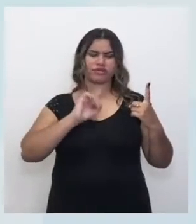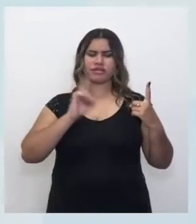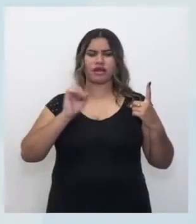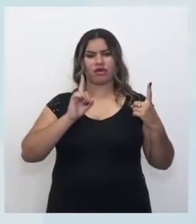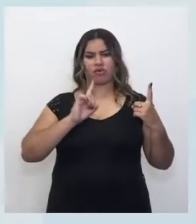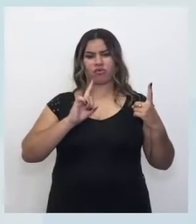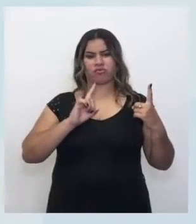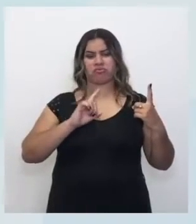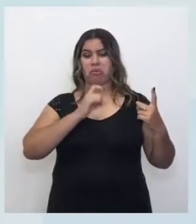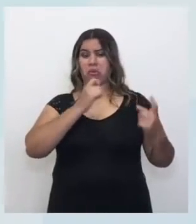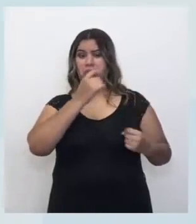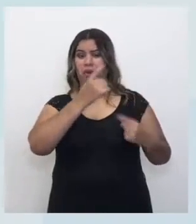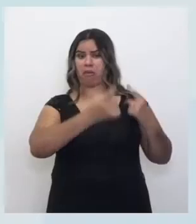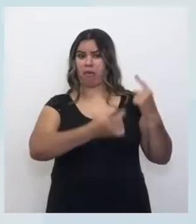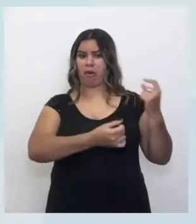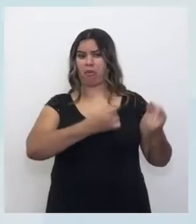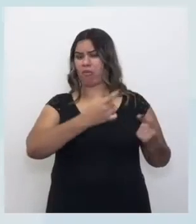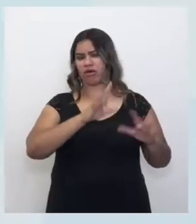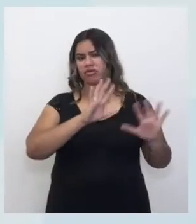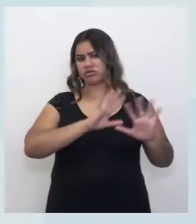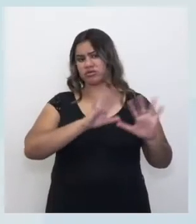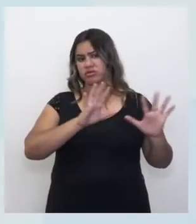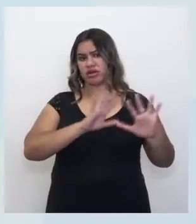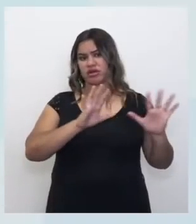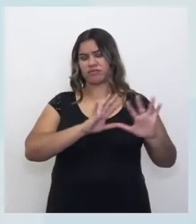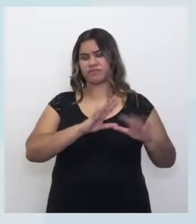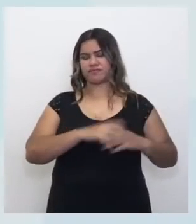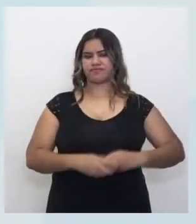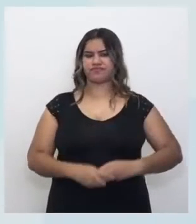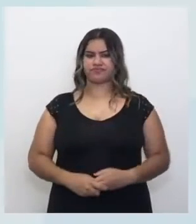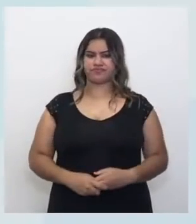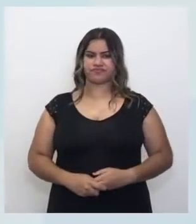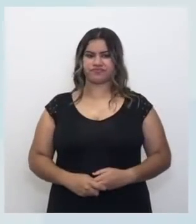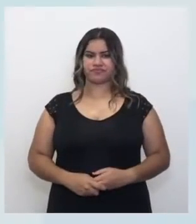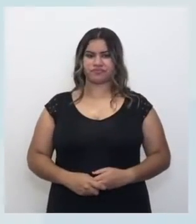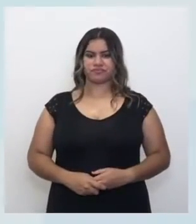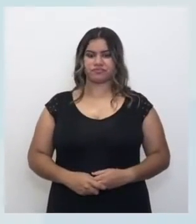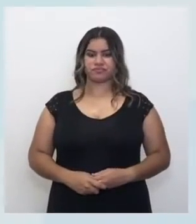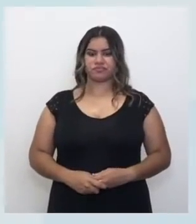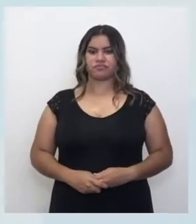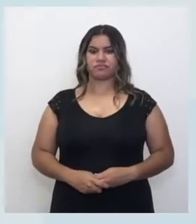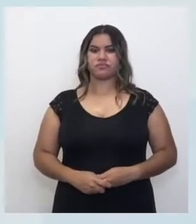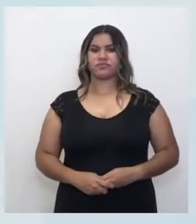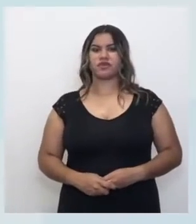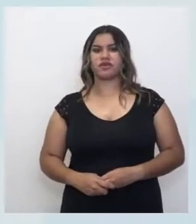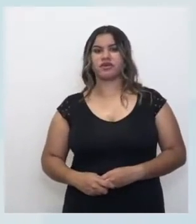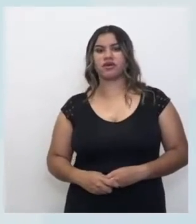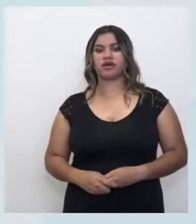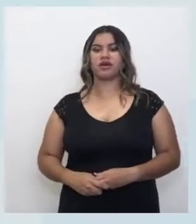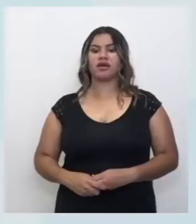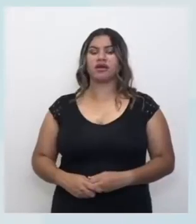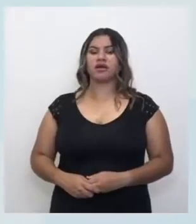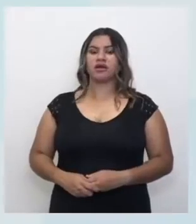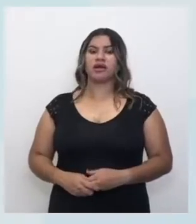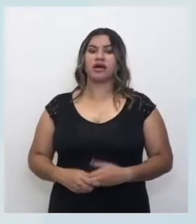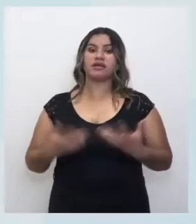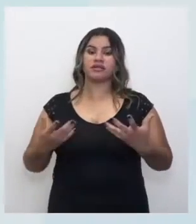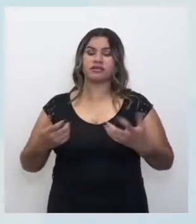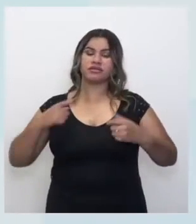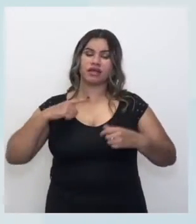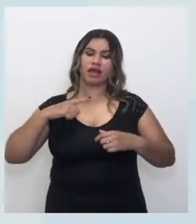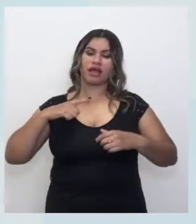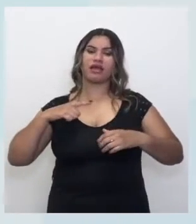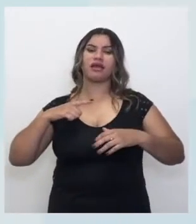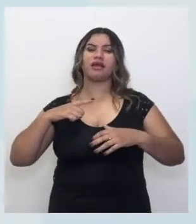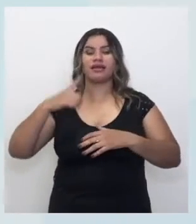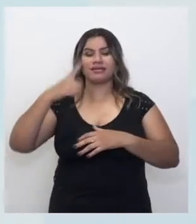Um ou outro indivíduo, falando assim muito particularmente, né? As atividades não cotidianas, elas têm um pouco essa